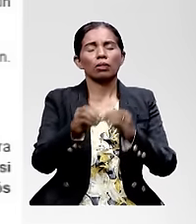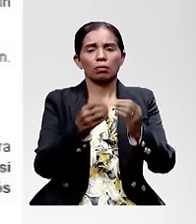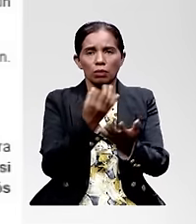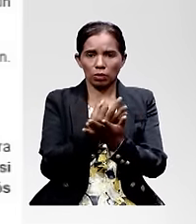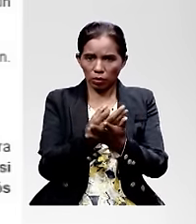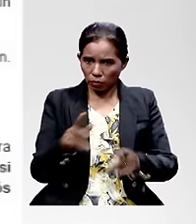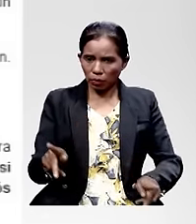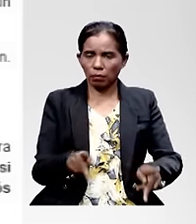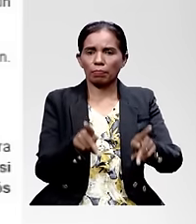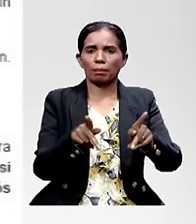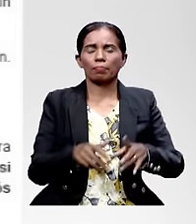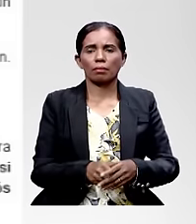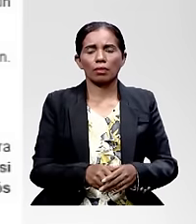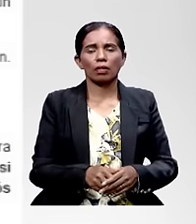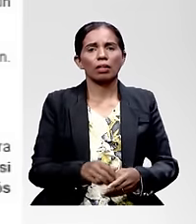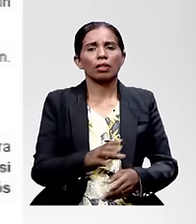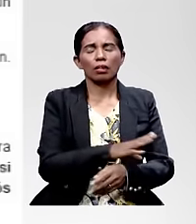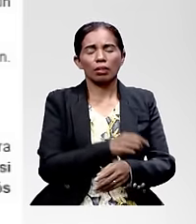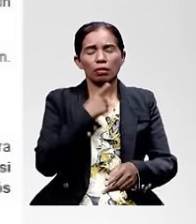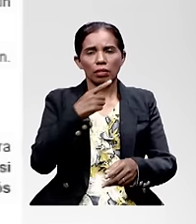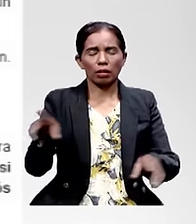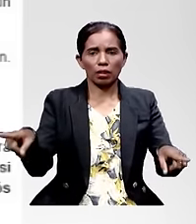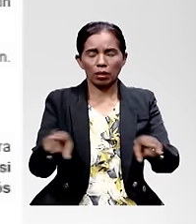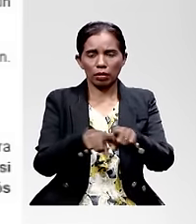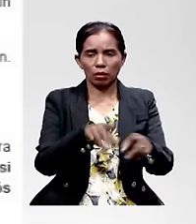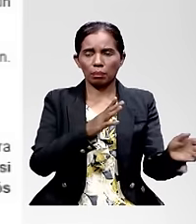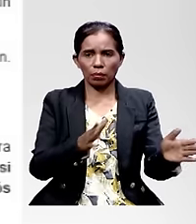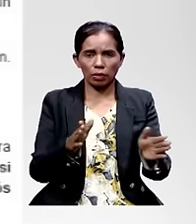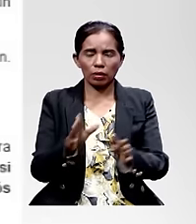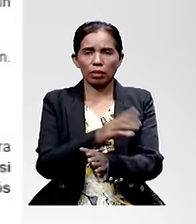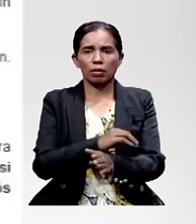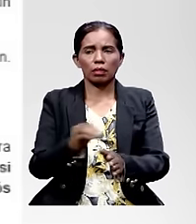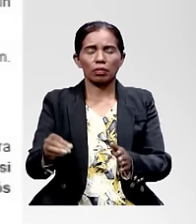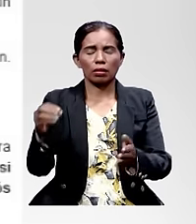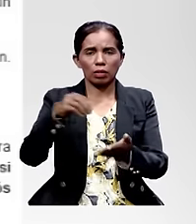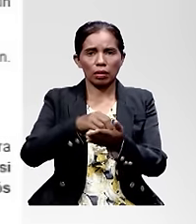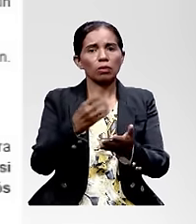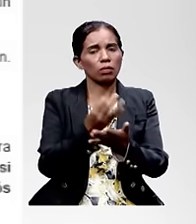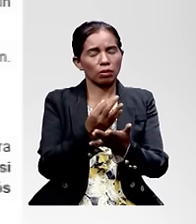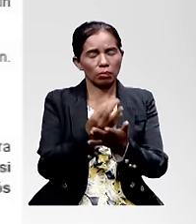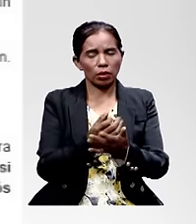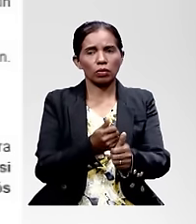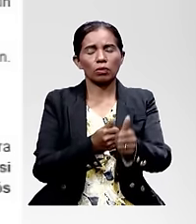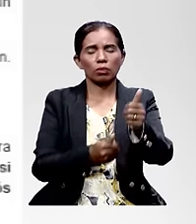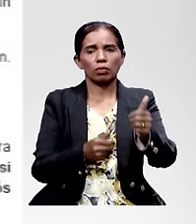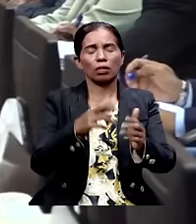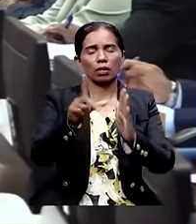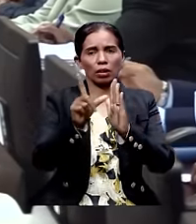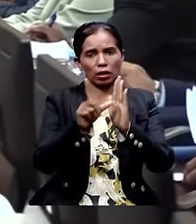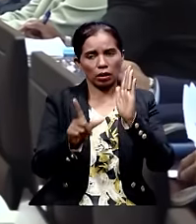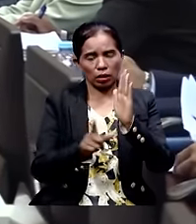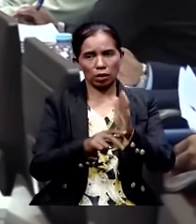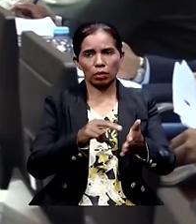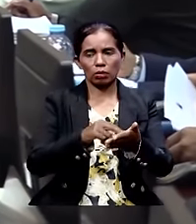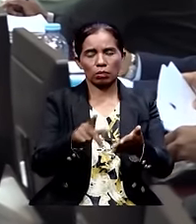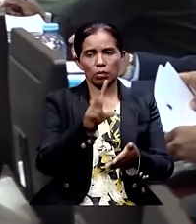públicas. Diploma ne mostra o ajuste aqui que é procedimento de execução orçamental NIAN, de revisão da Lei Número